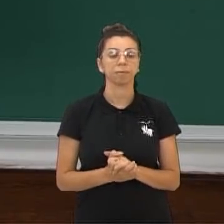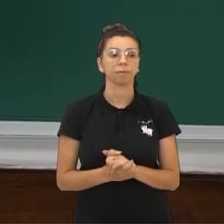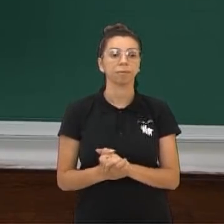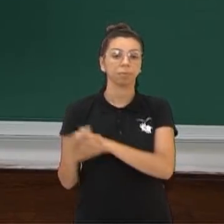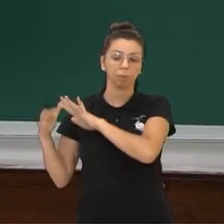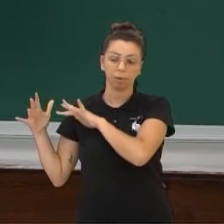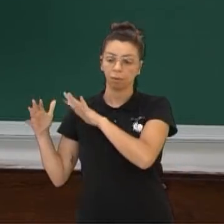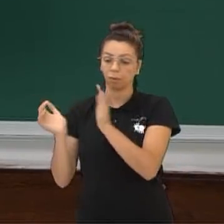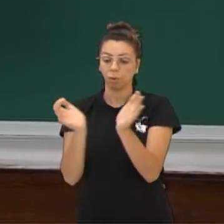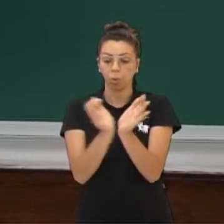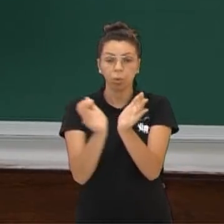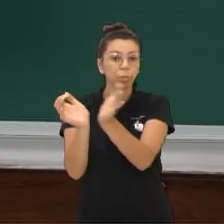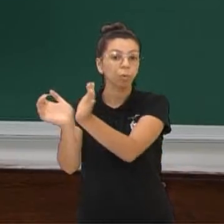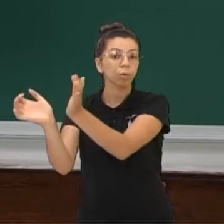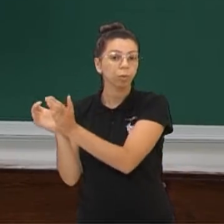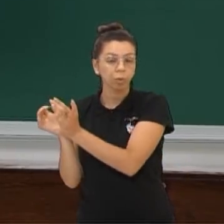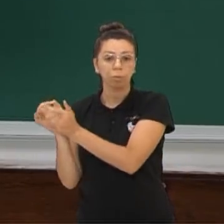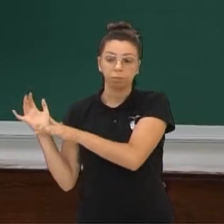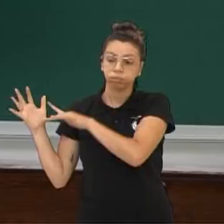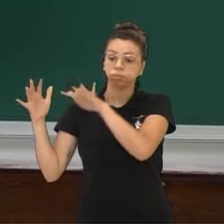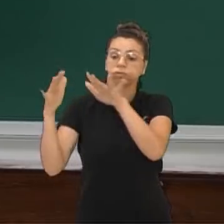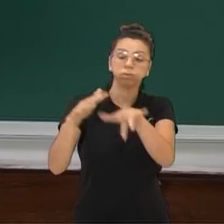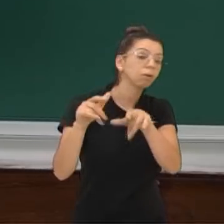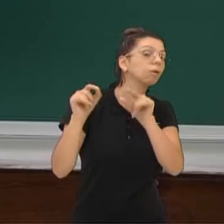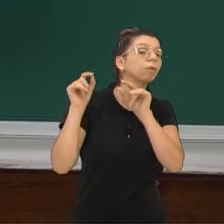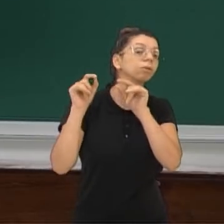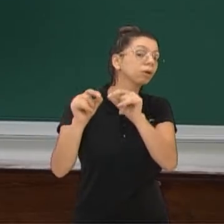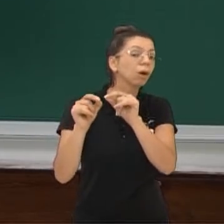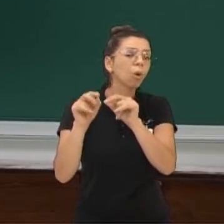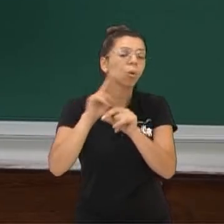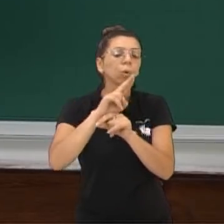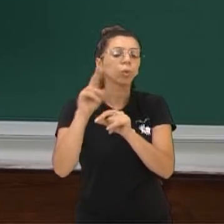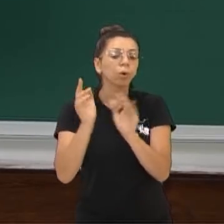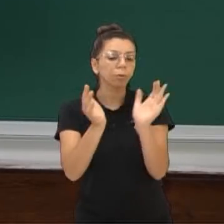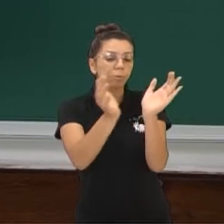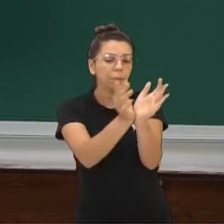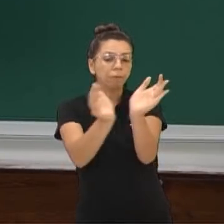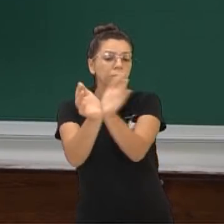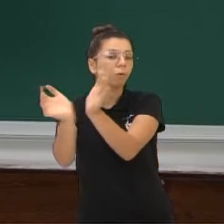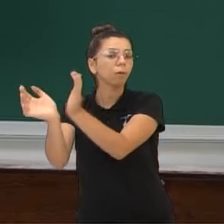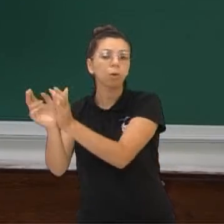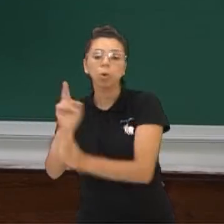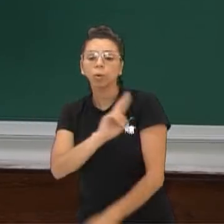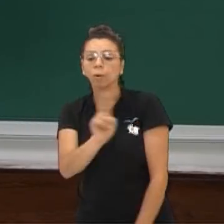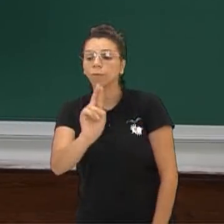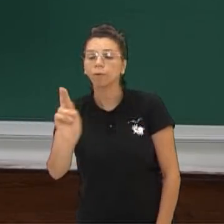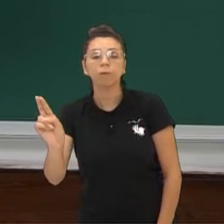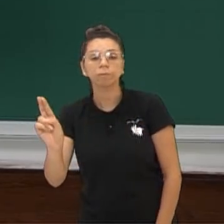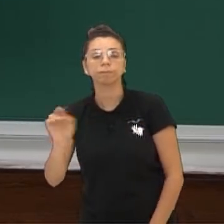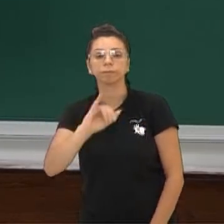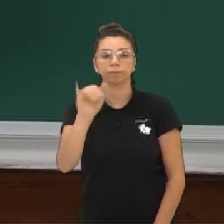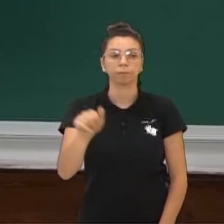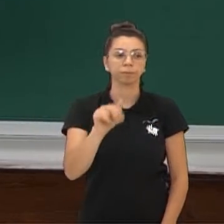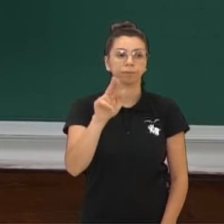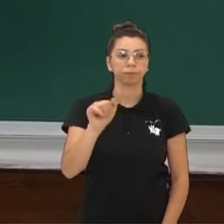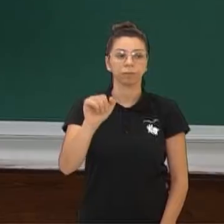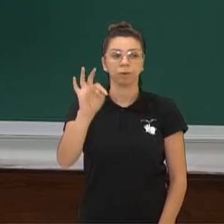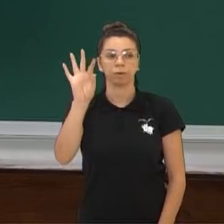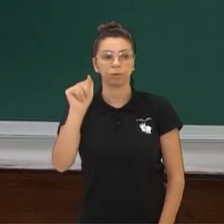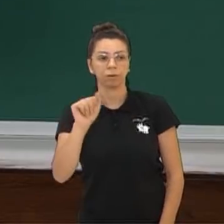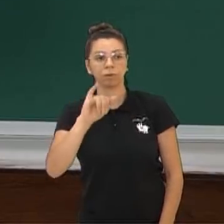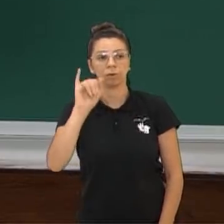invasão de três povos na Grã-Bretanha. Quais são eles? Letter A. Jutas, ingleses